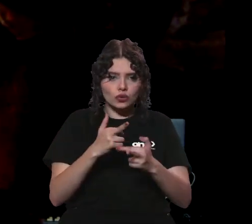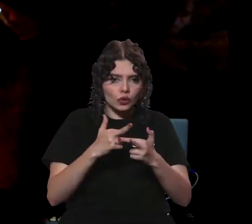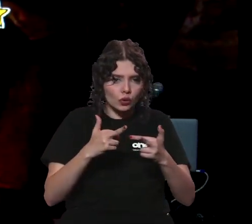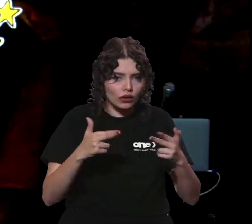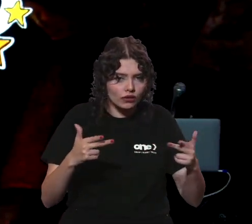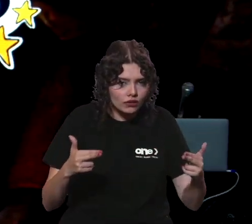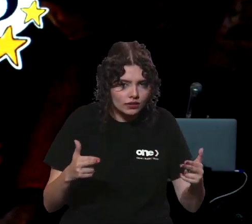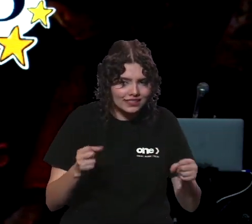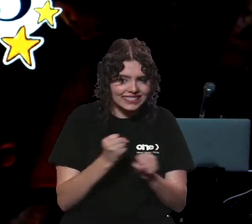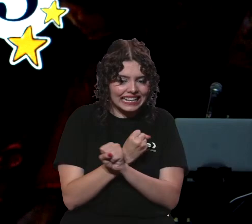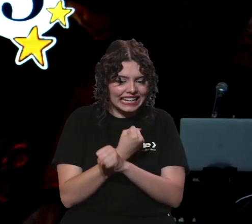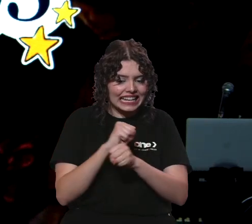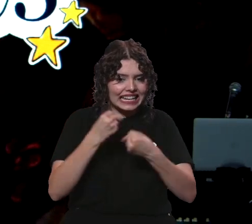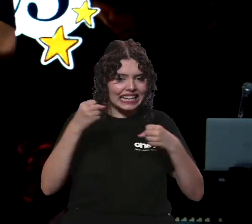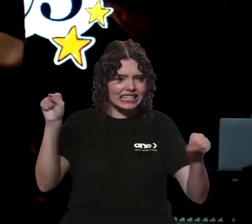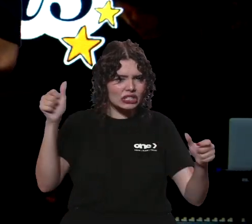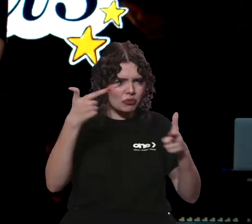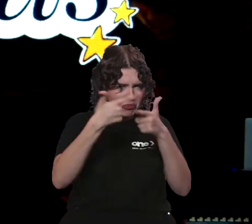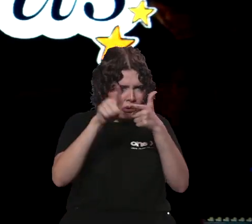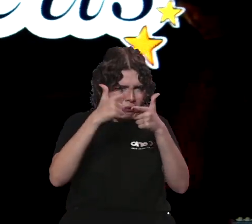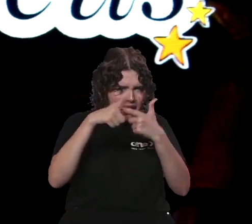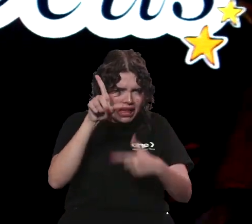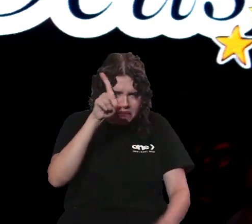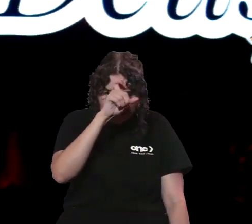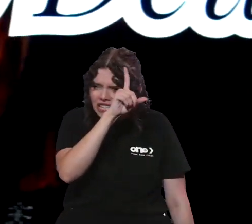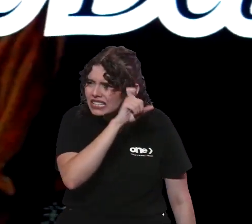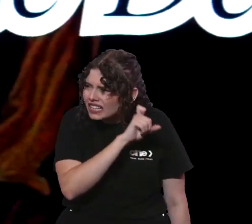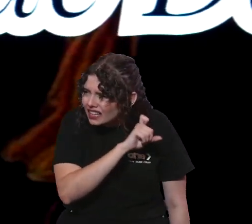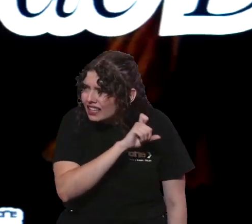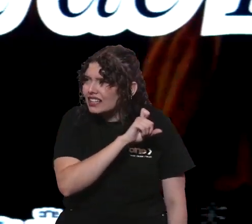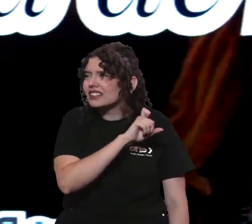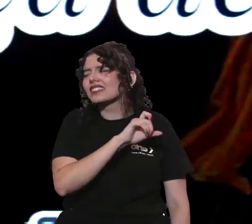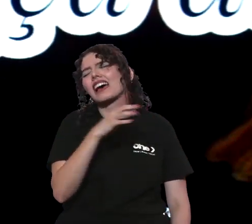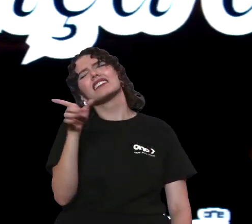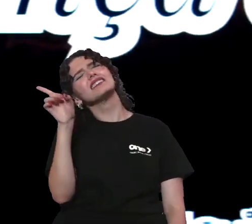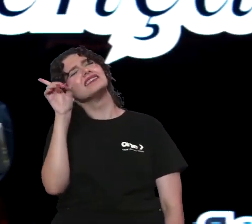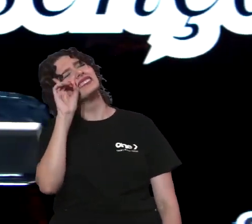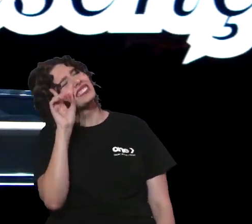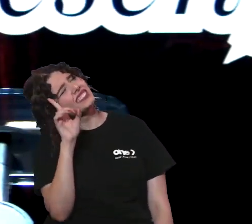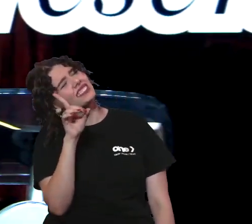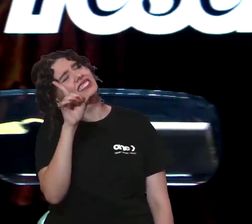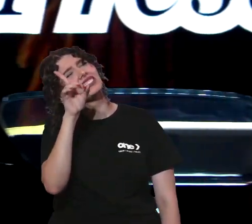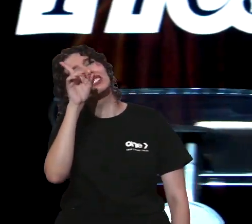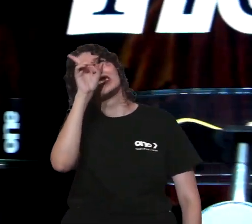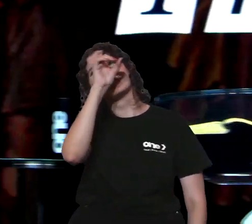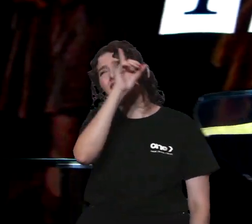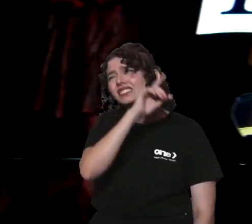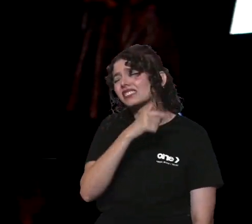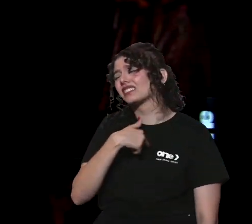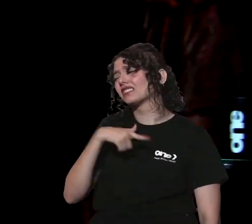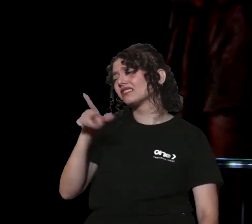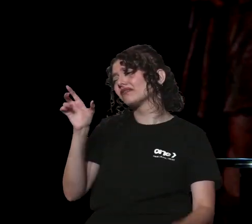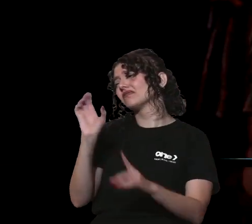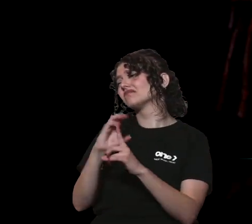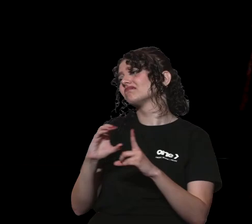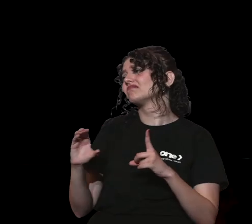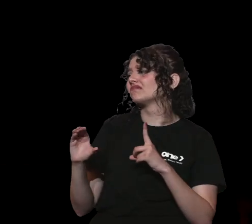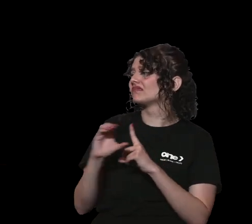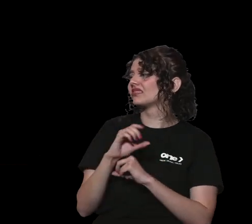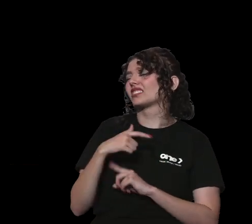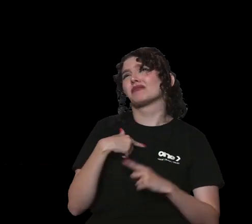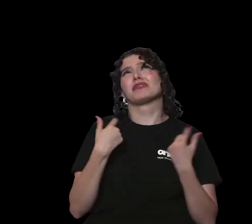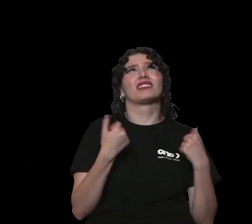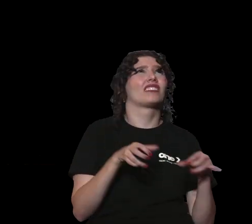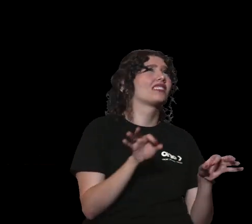grandes. Eu não estou falando de um dia que foi meio difícil, tal. Hoje o dia foi meio difícil, eu fui para o culto, eu devia ter